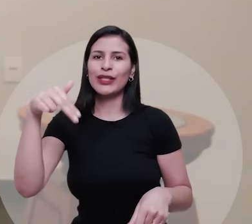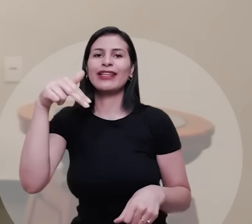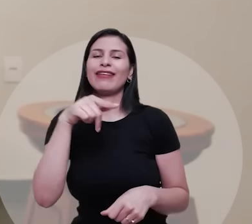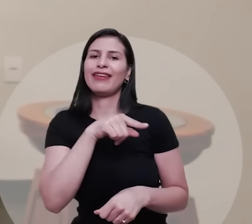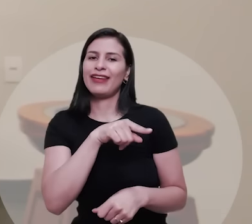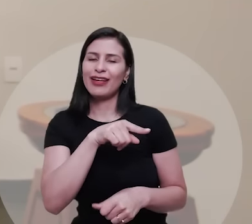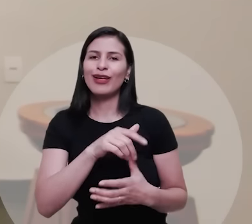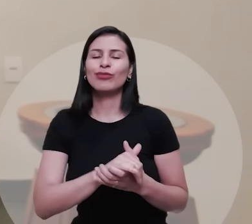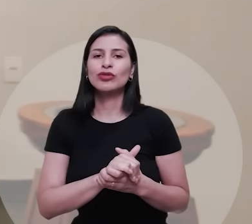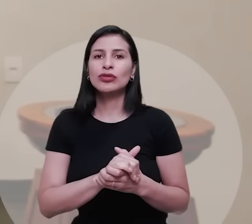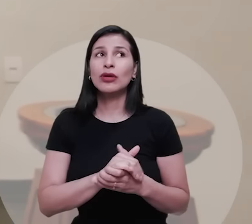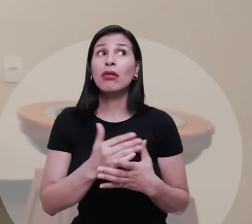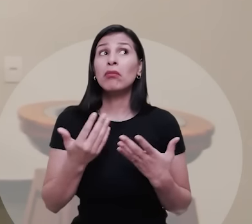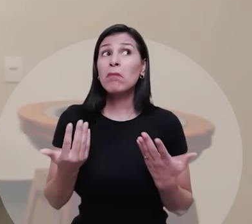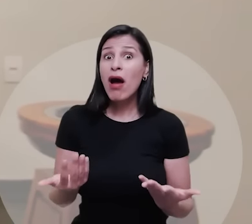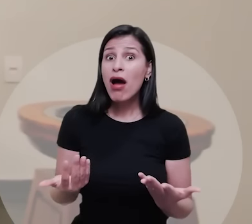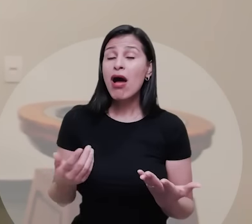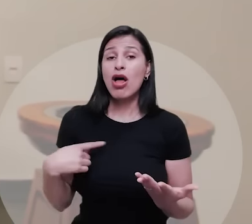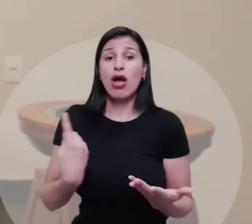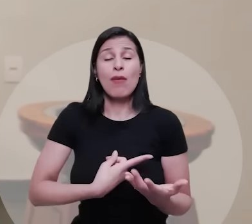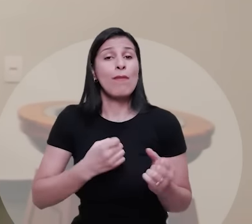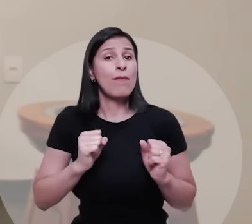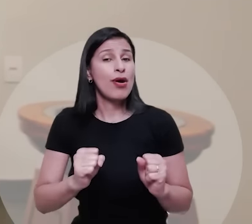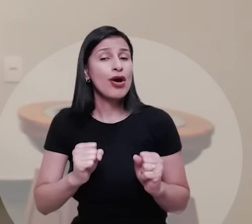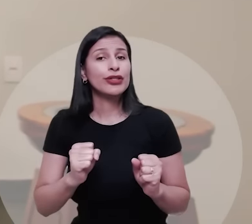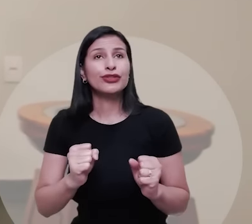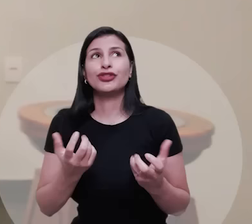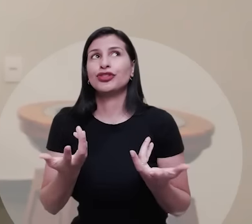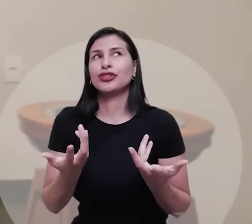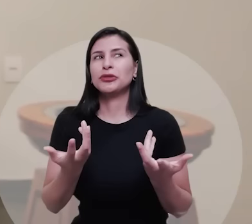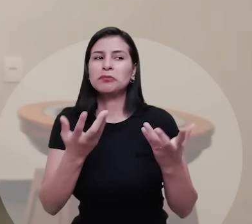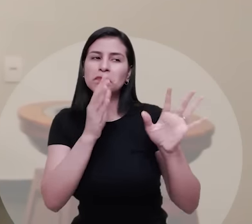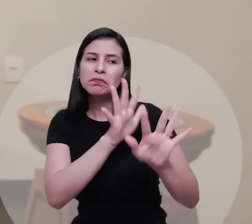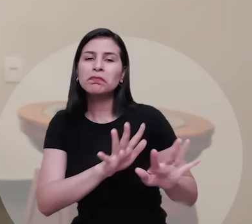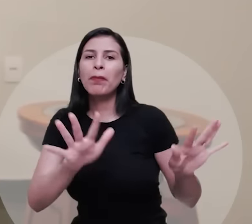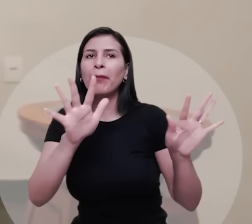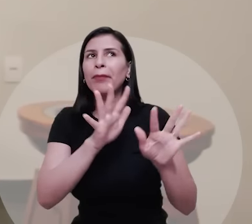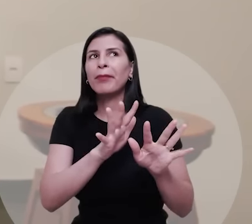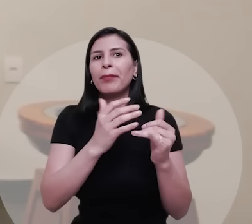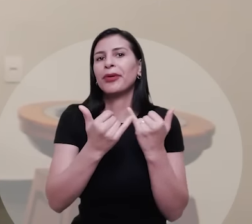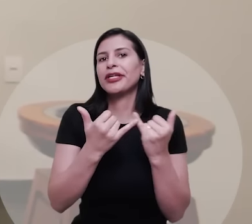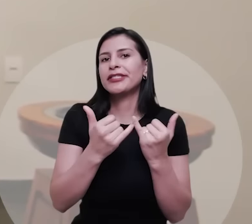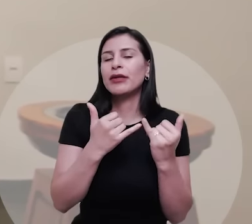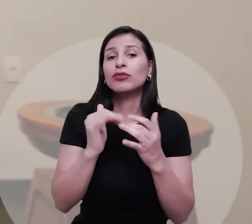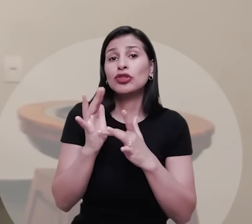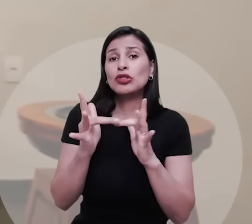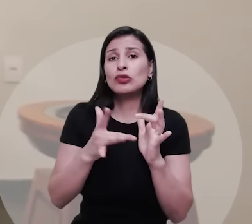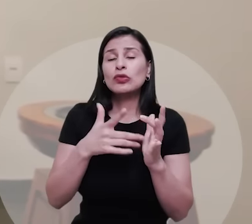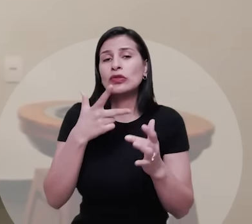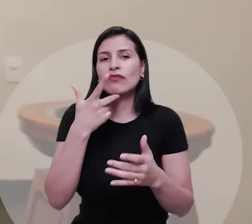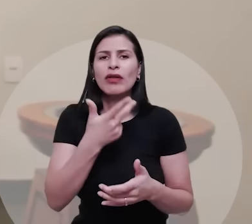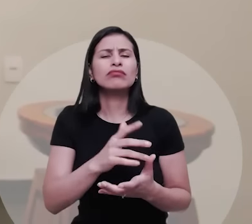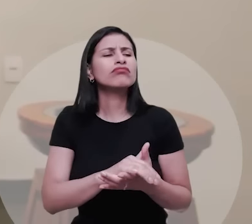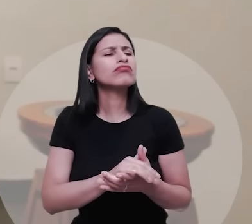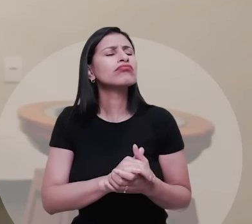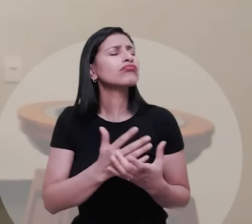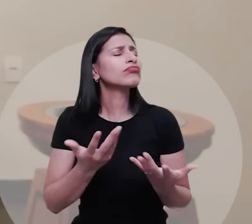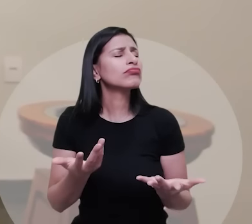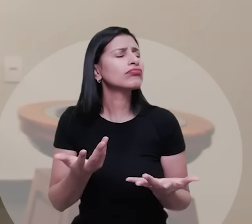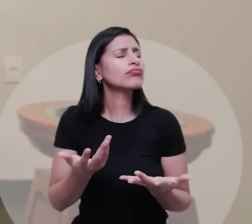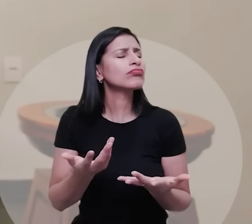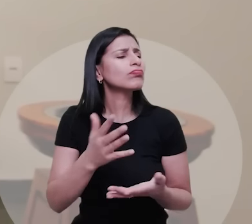dizer para Nicodemos, dizer que Jesus está falando assim para Nicodemos: o que você precisou